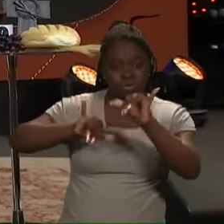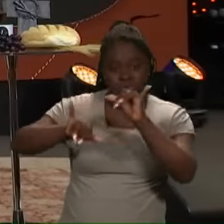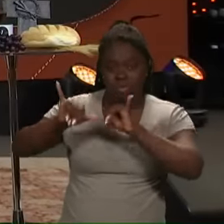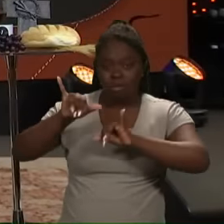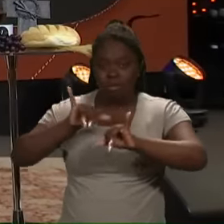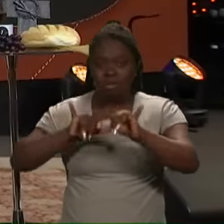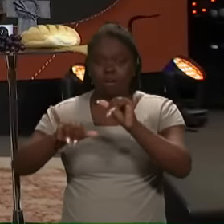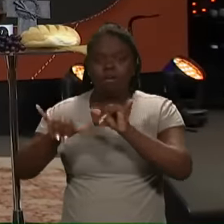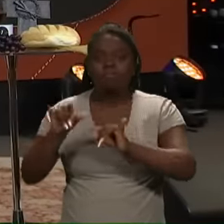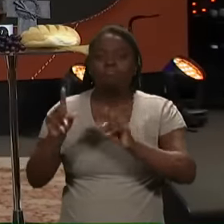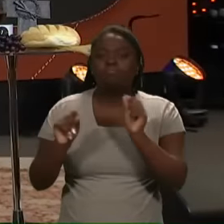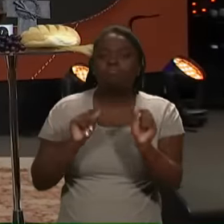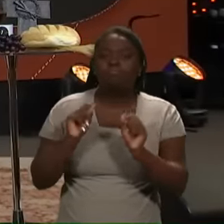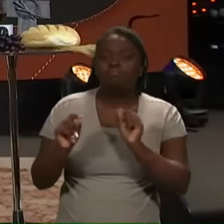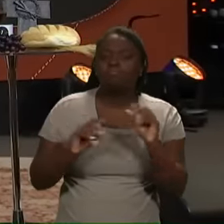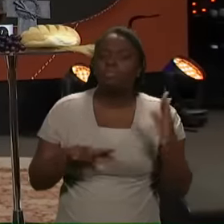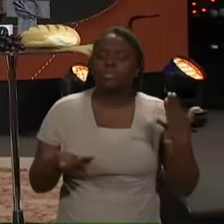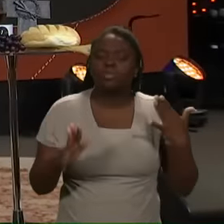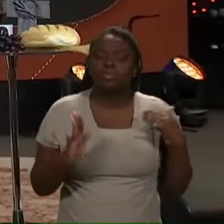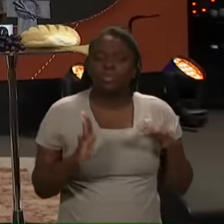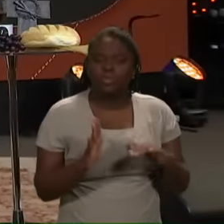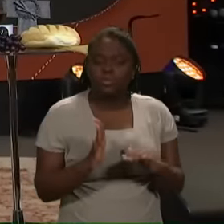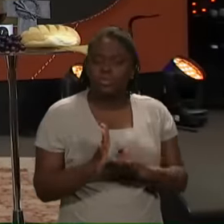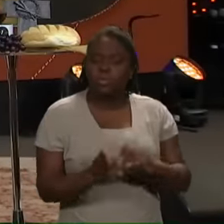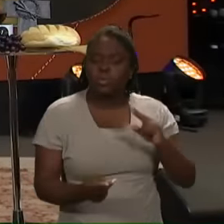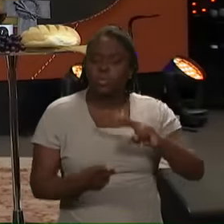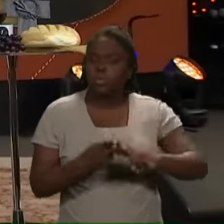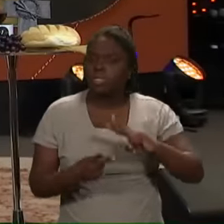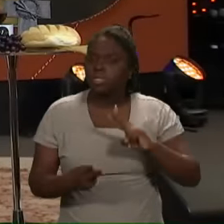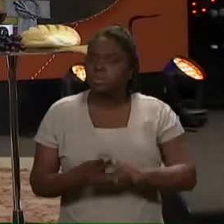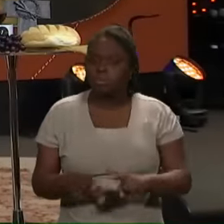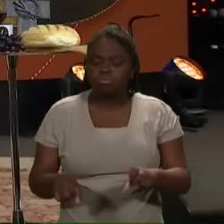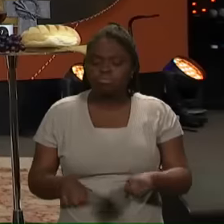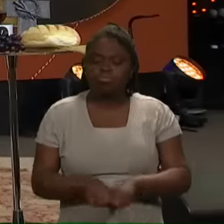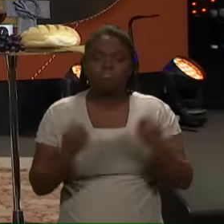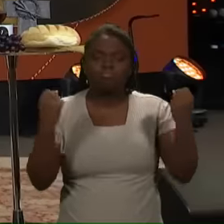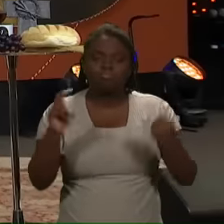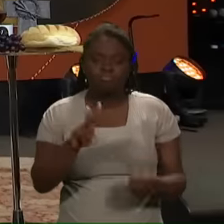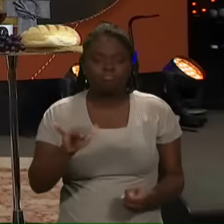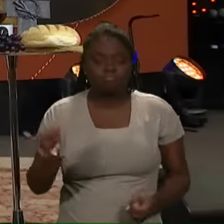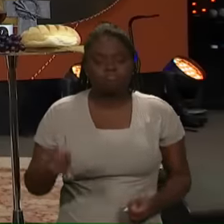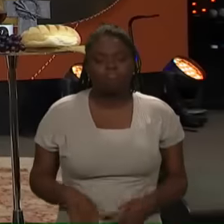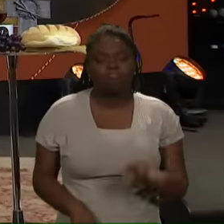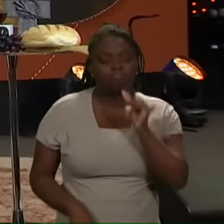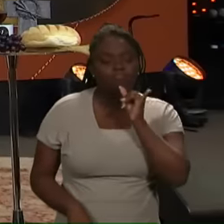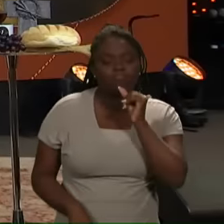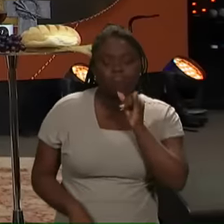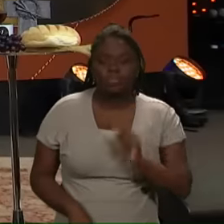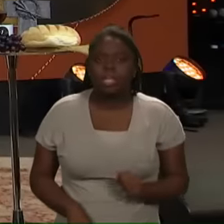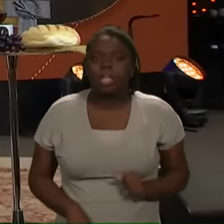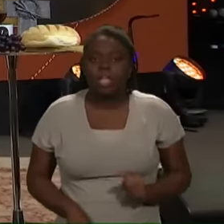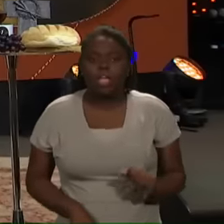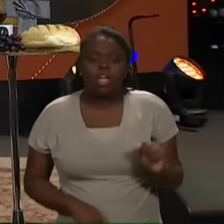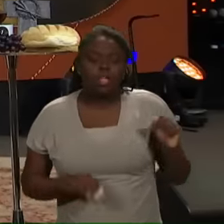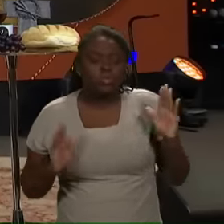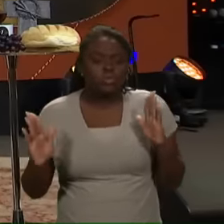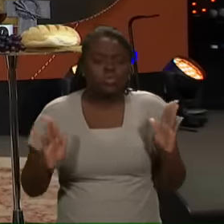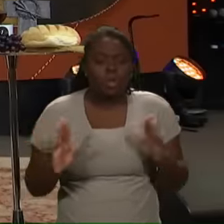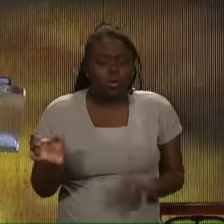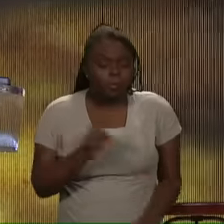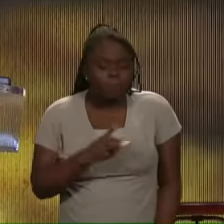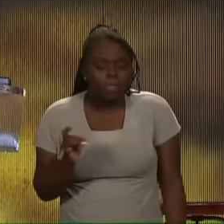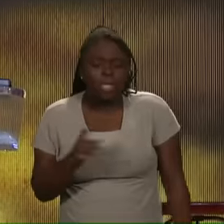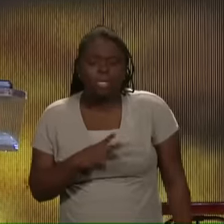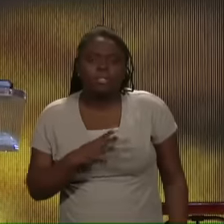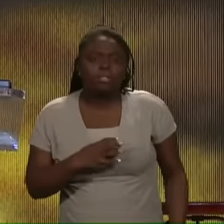que vai realmente quebrar todo o jugo que nós temos na nossa vida. seja o jugo do medo, da insegurança,